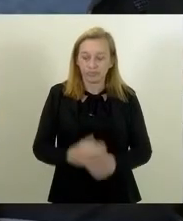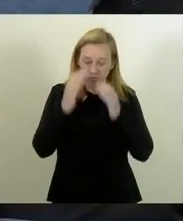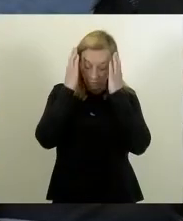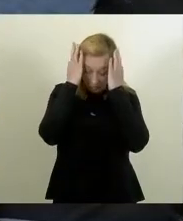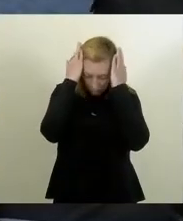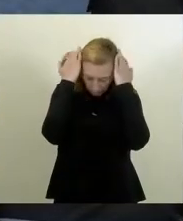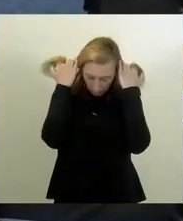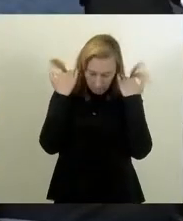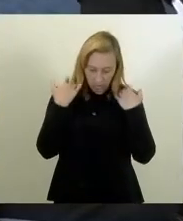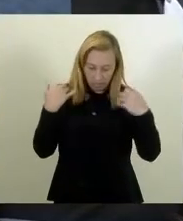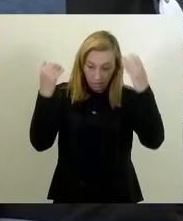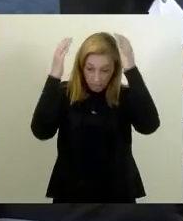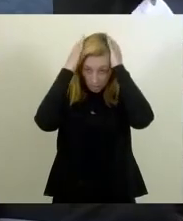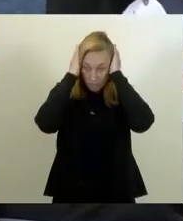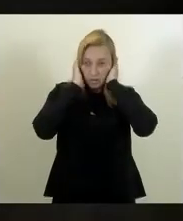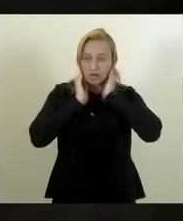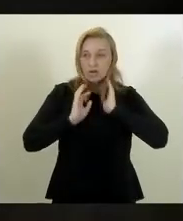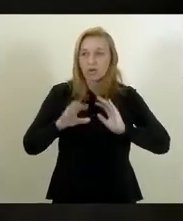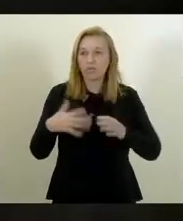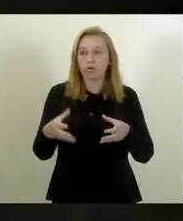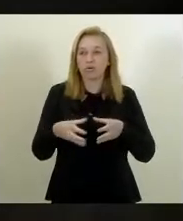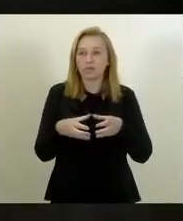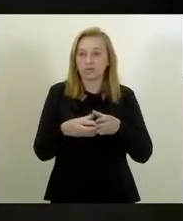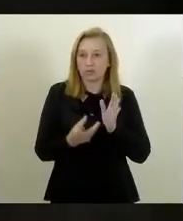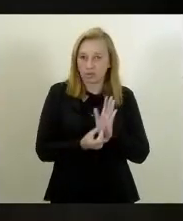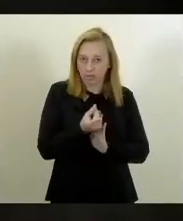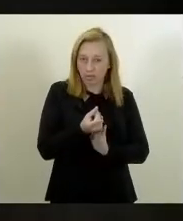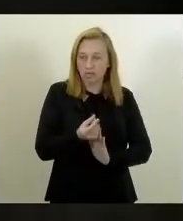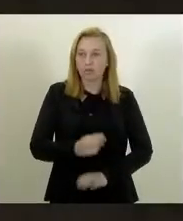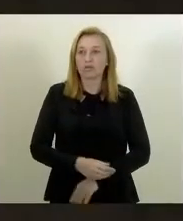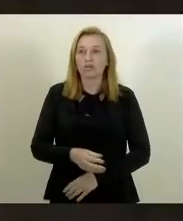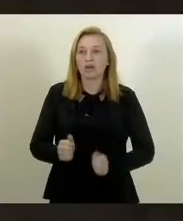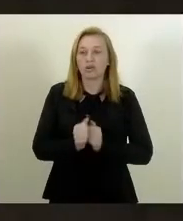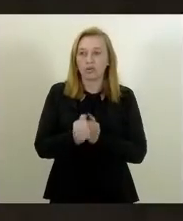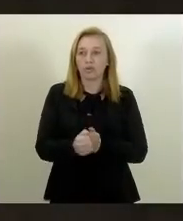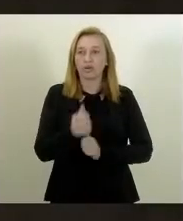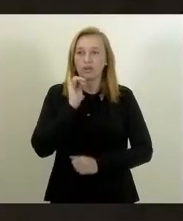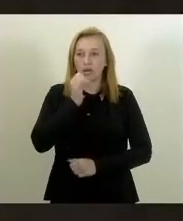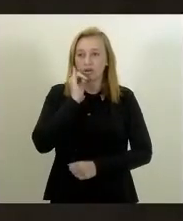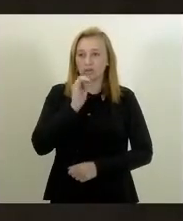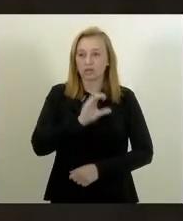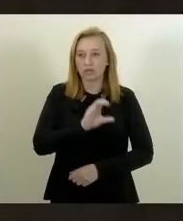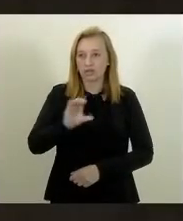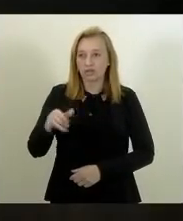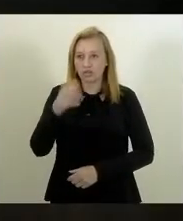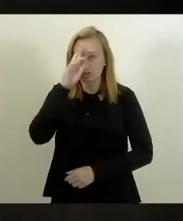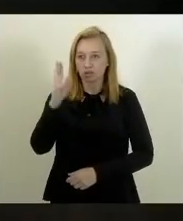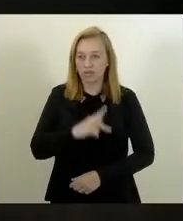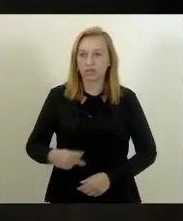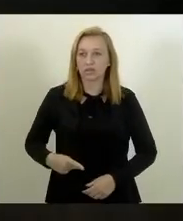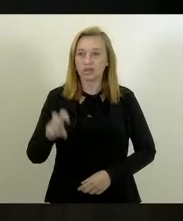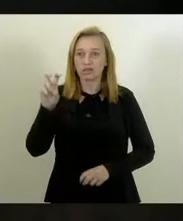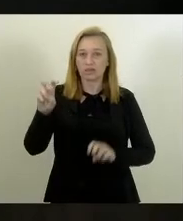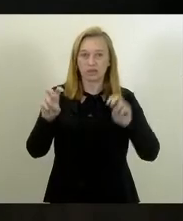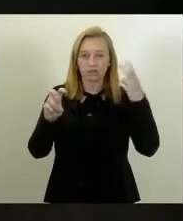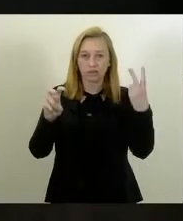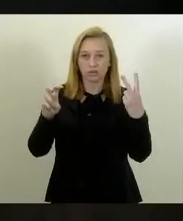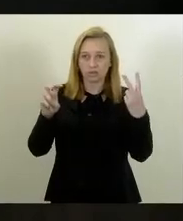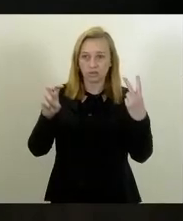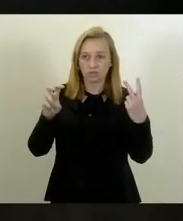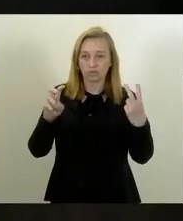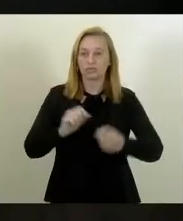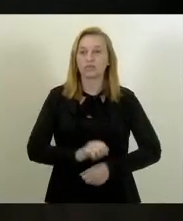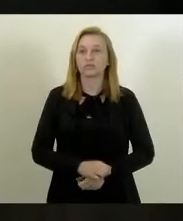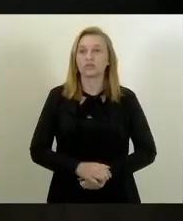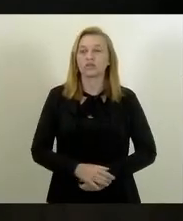Qual a comissão, presidente? Comissão de Orçamento. Acompanho o voto do relator da CCJ, senhor presidente. 5-2. Com os pareceres